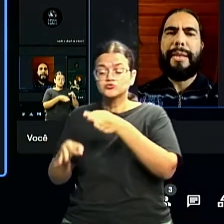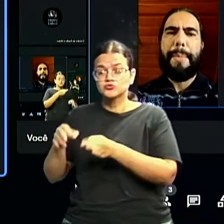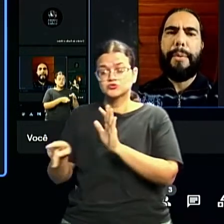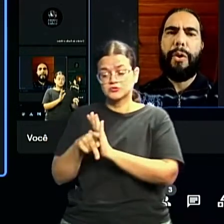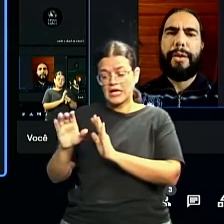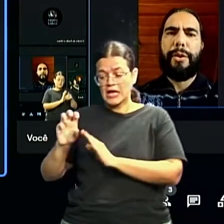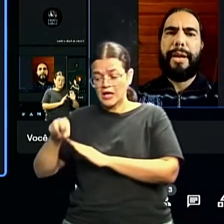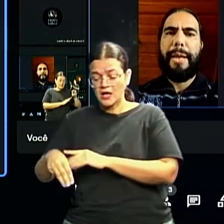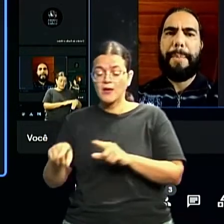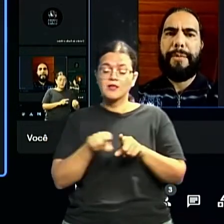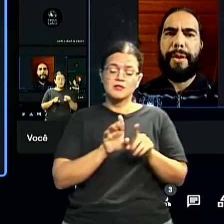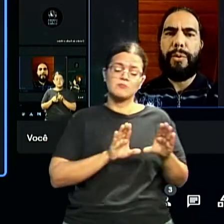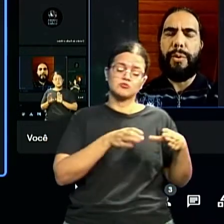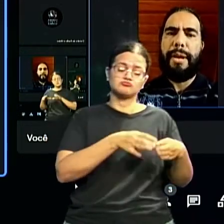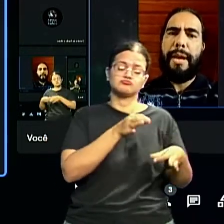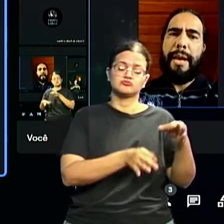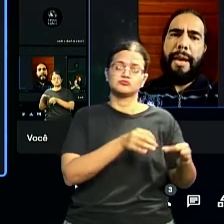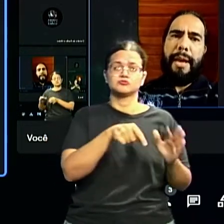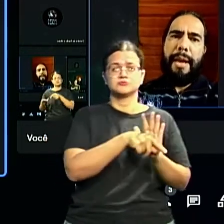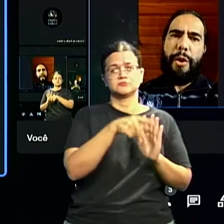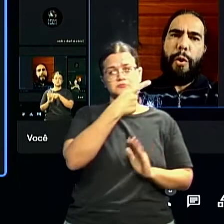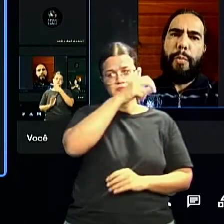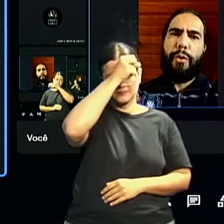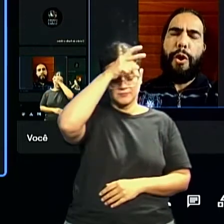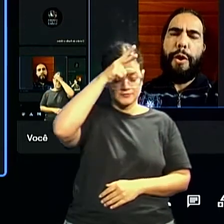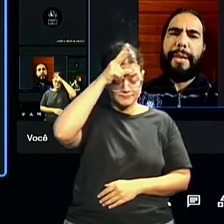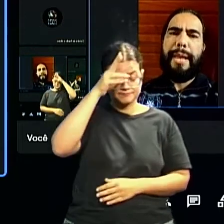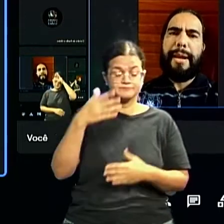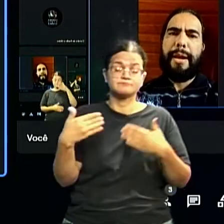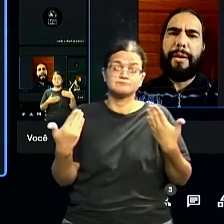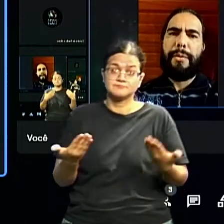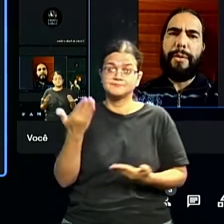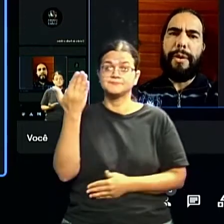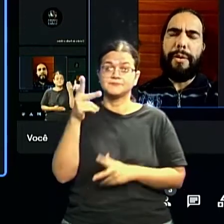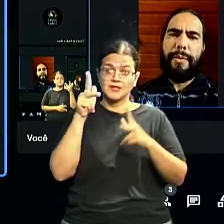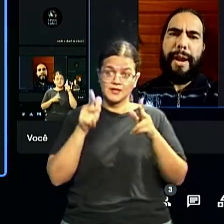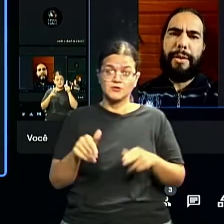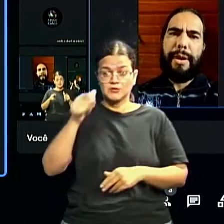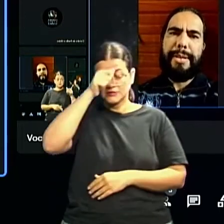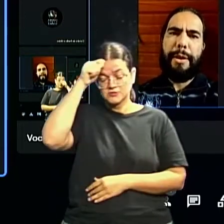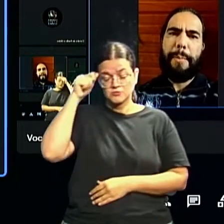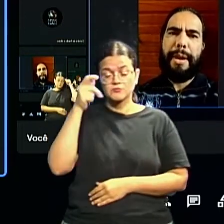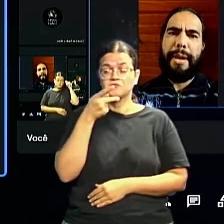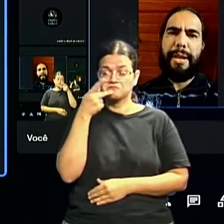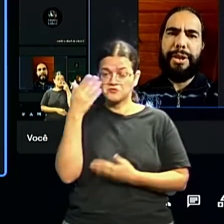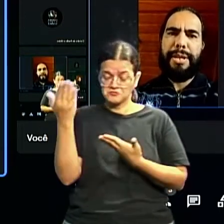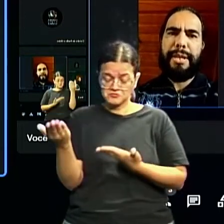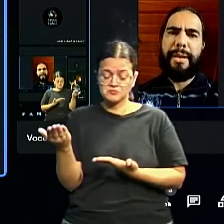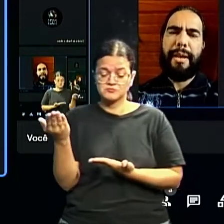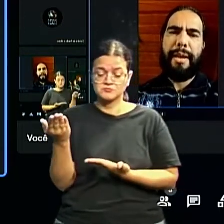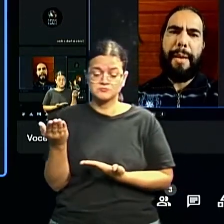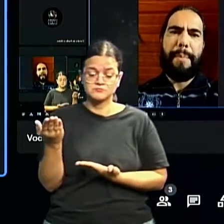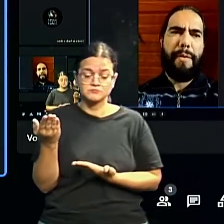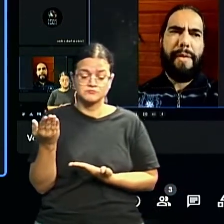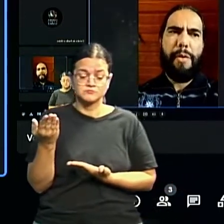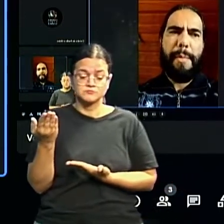Câmara, da Procuradoria da Prefeitura. E como o nobre decano, o vereador Anselmo Pereira,